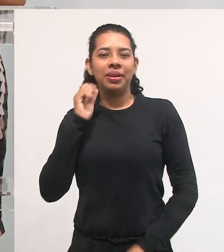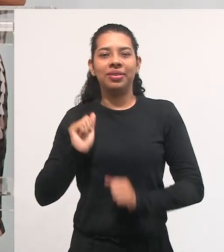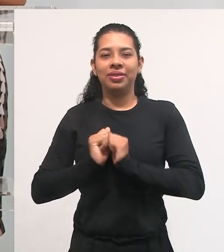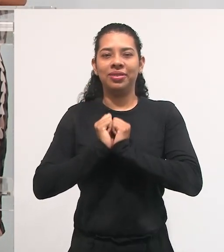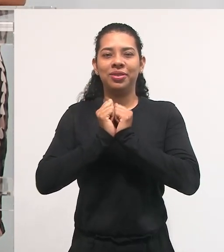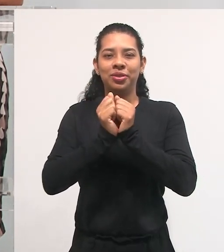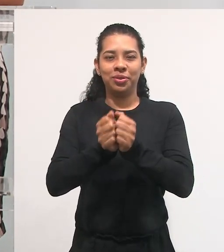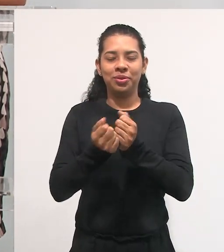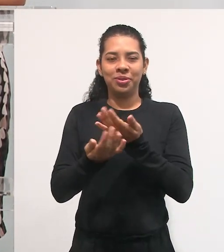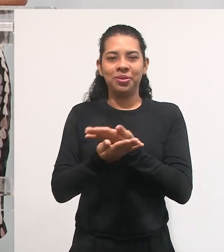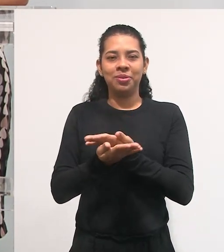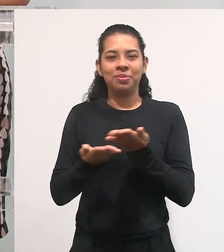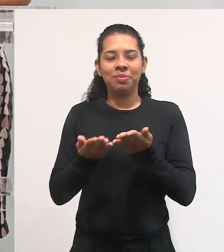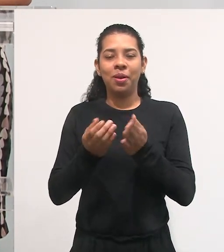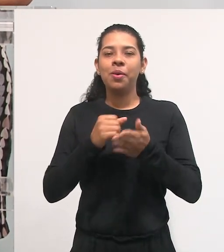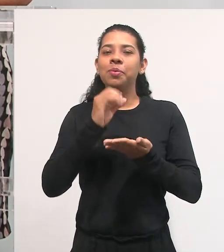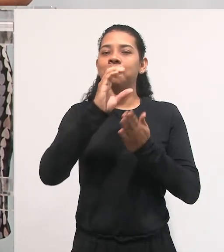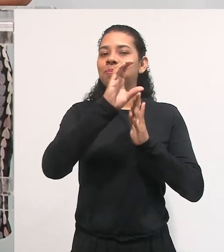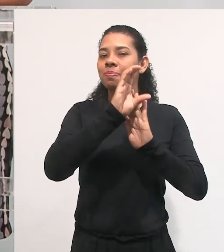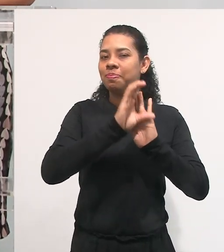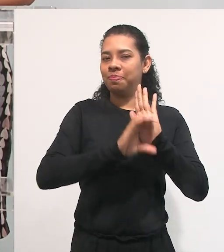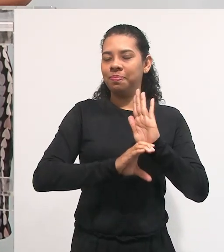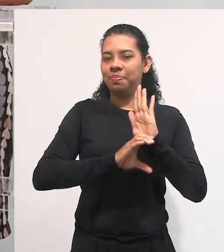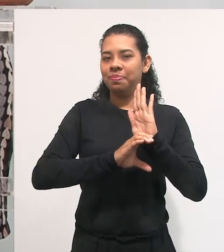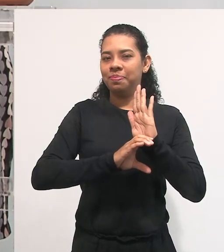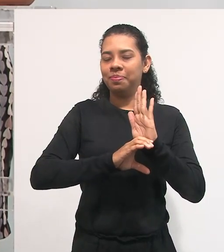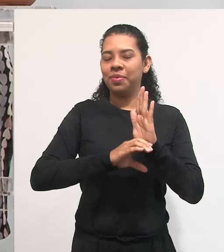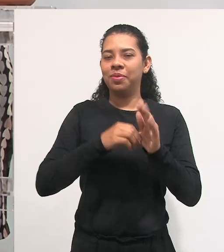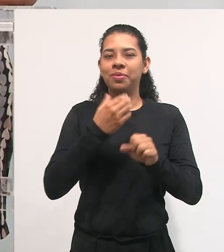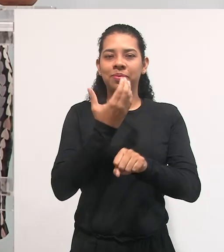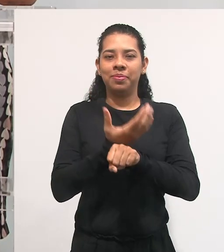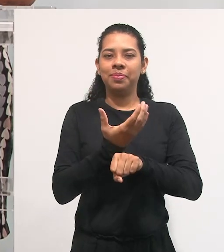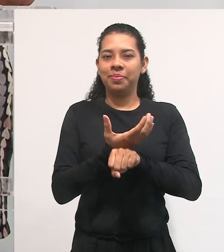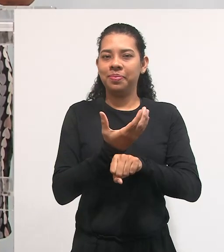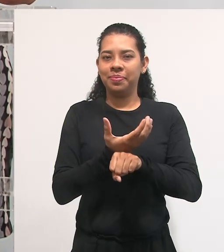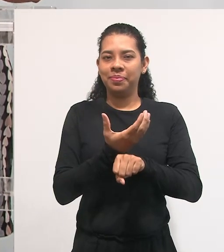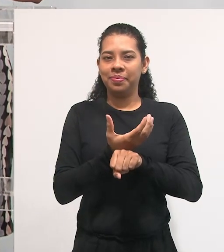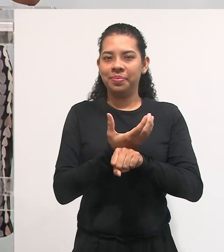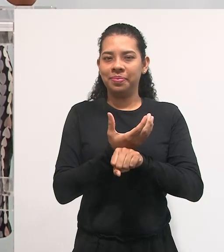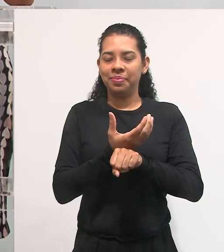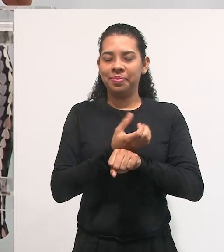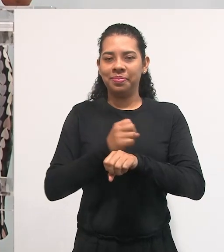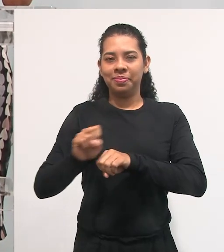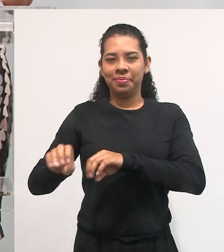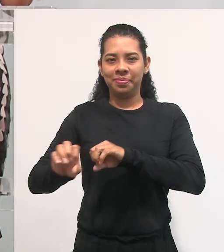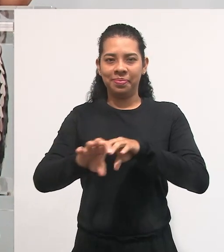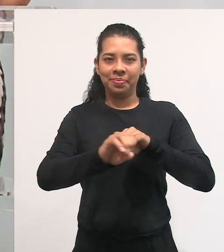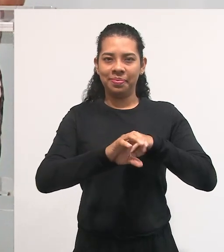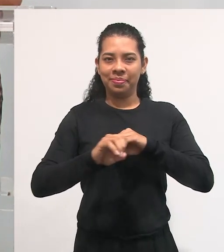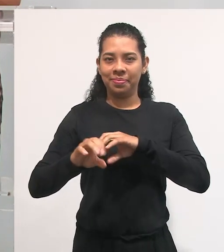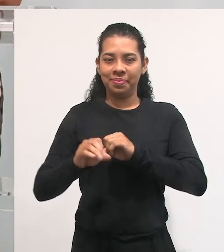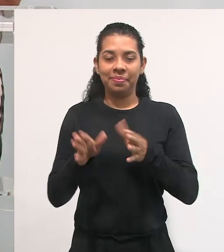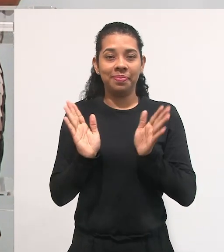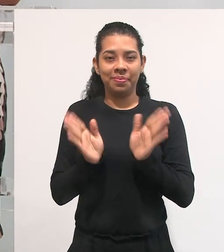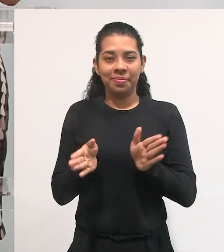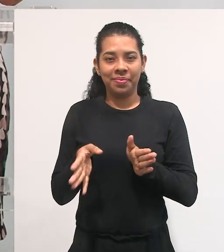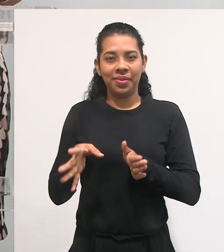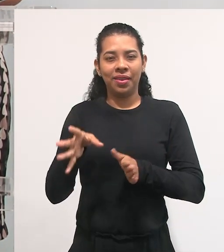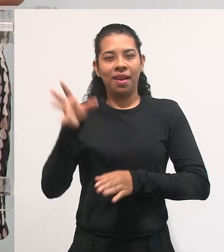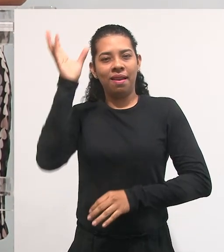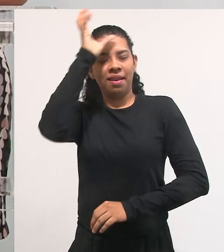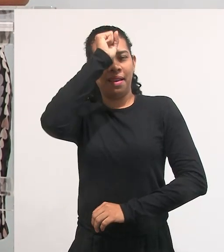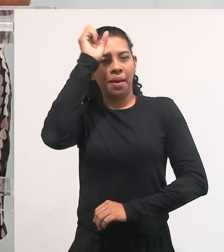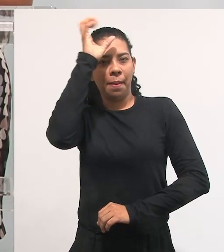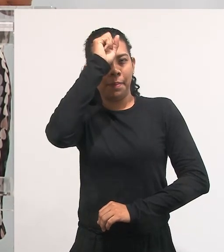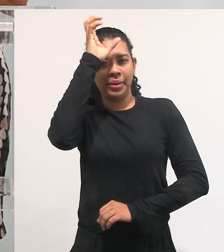estamos na jornada de teoria do currículo e projeto político pedagógico nesse Episódio nós vamos conhecer